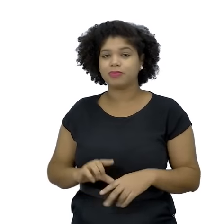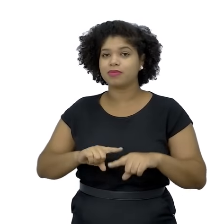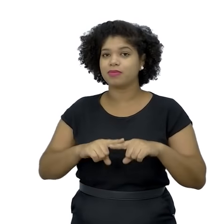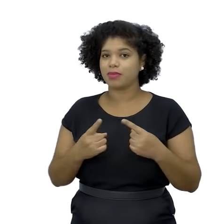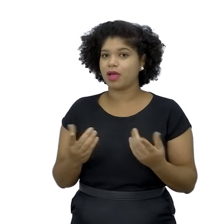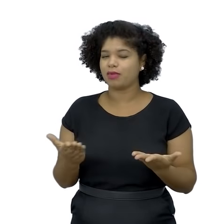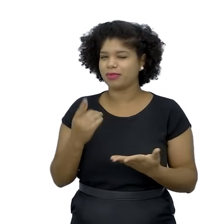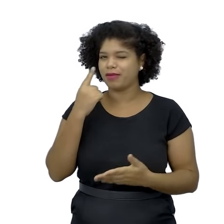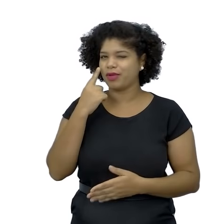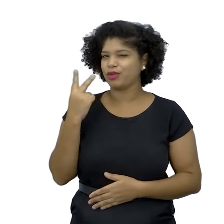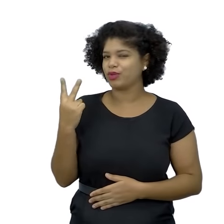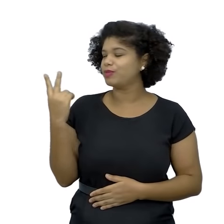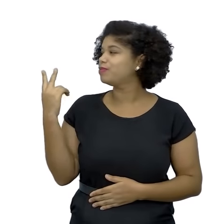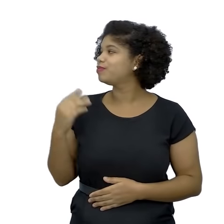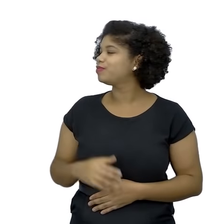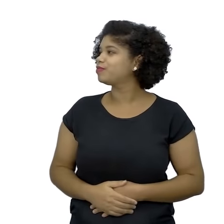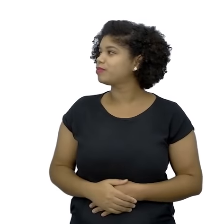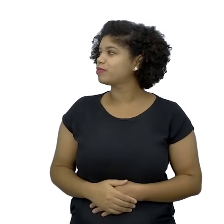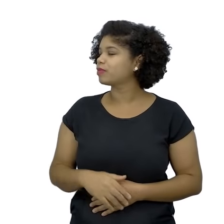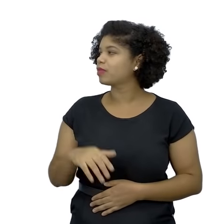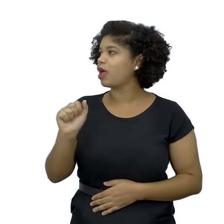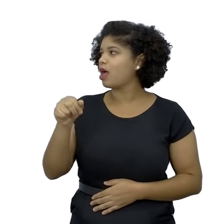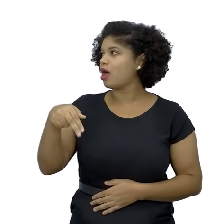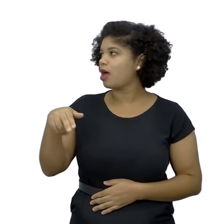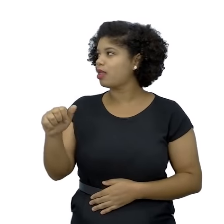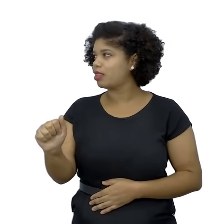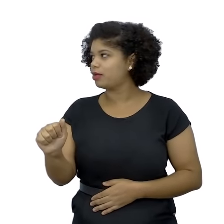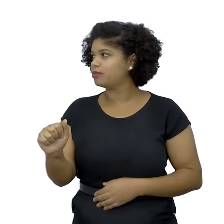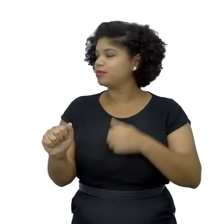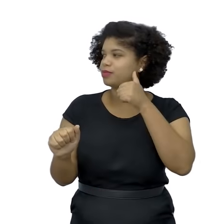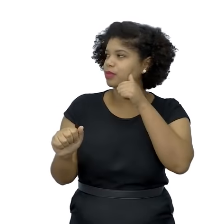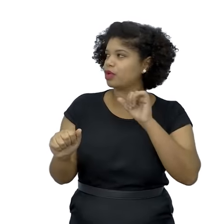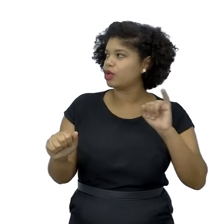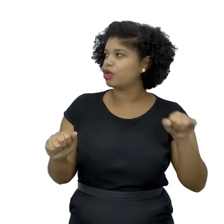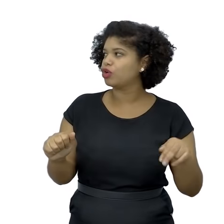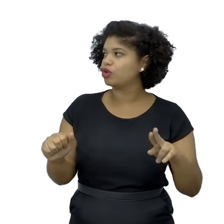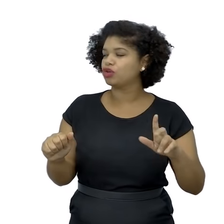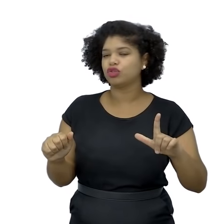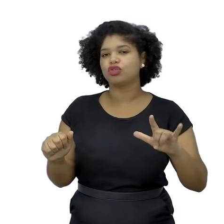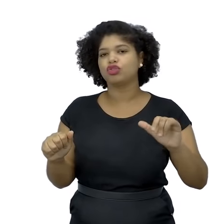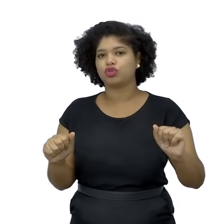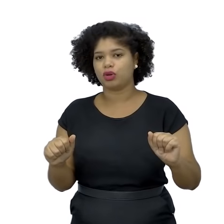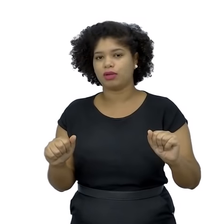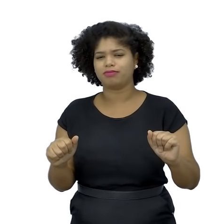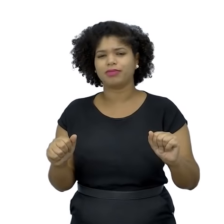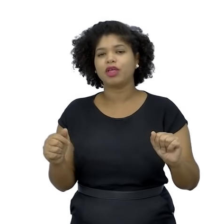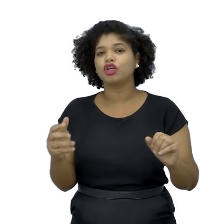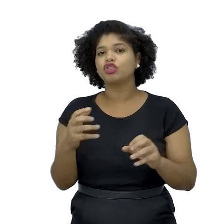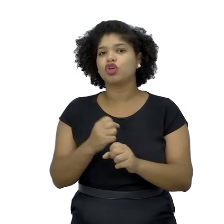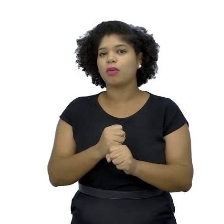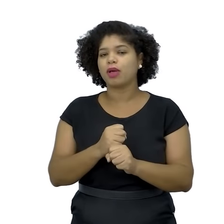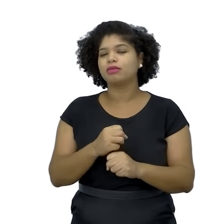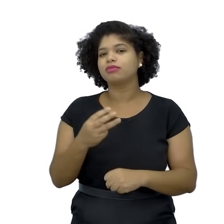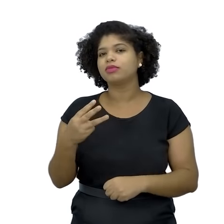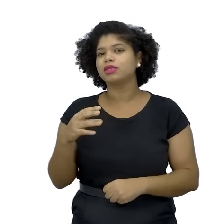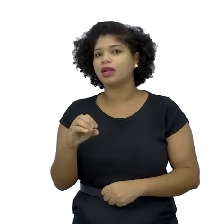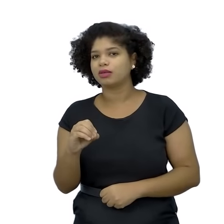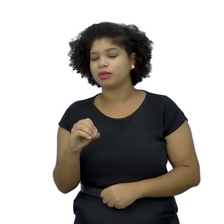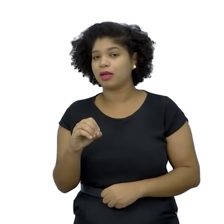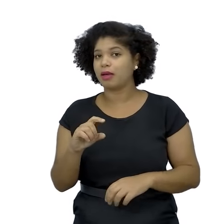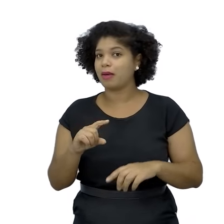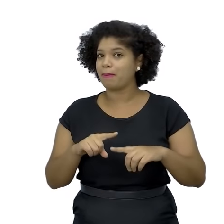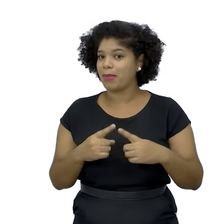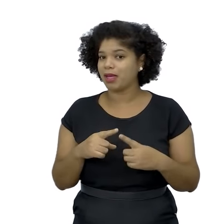2, Ana e Júlia têm juntas 30 balas. Se Ana tem 20 balas, quantas balas tem Júlia?